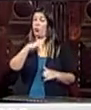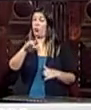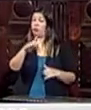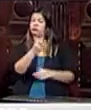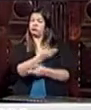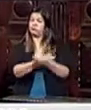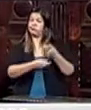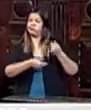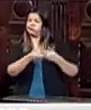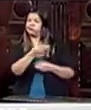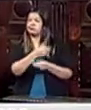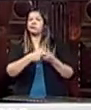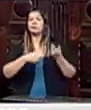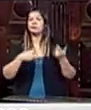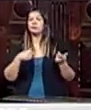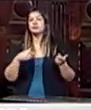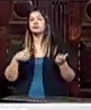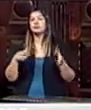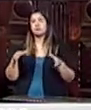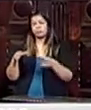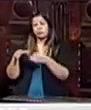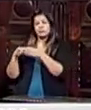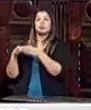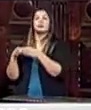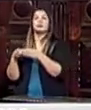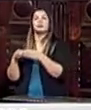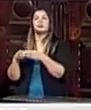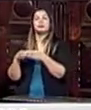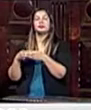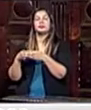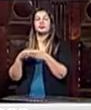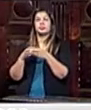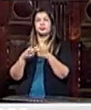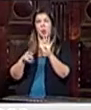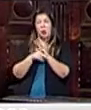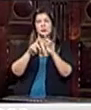articulação, capitaneada pelo Sistema Globo,